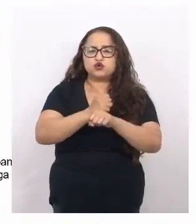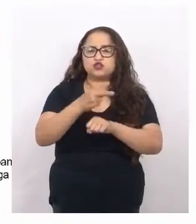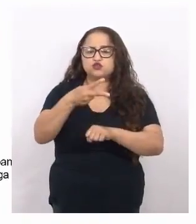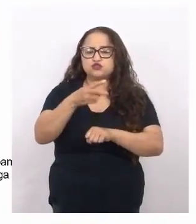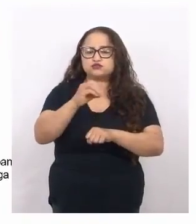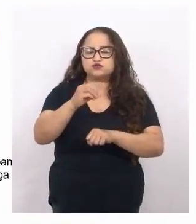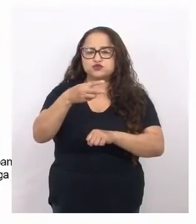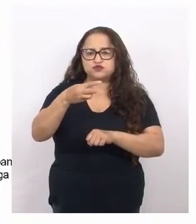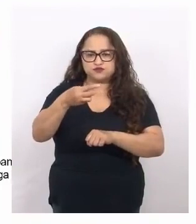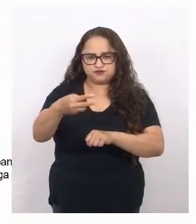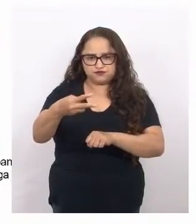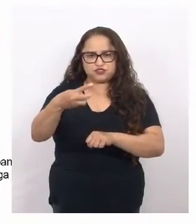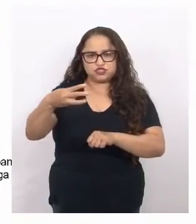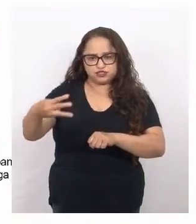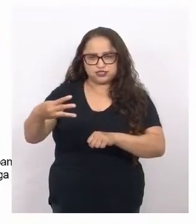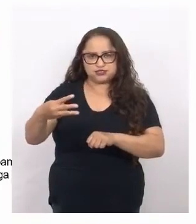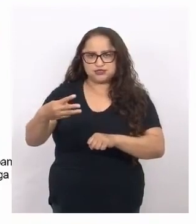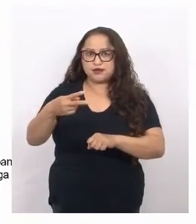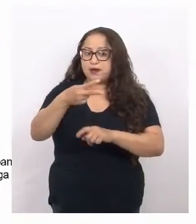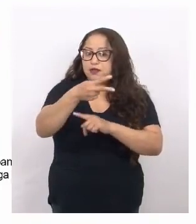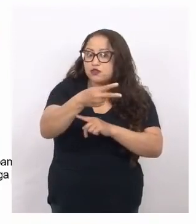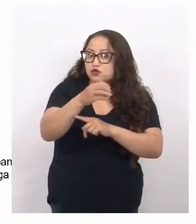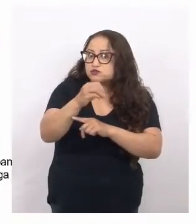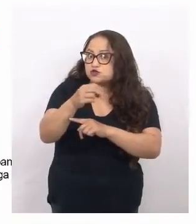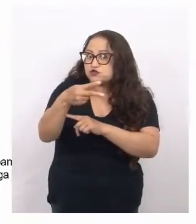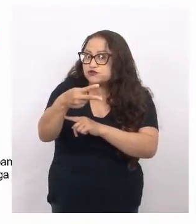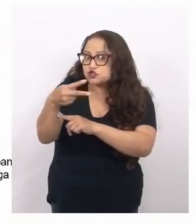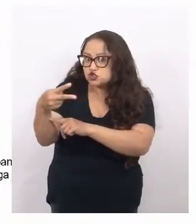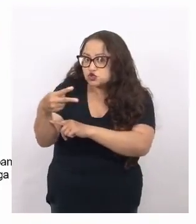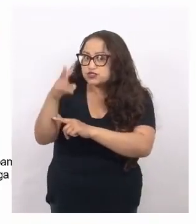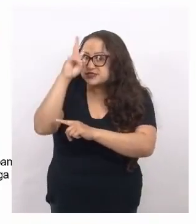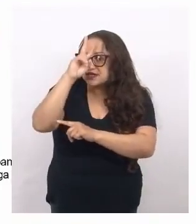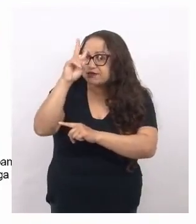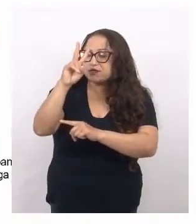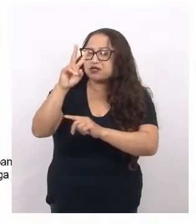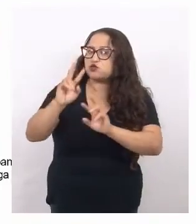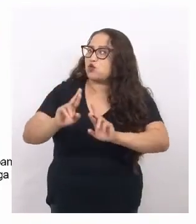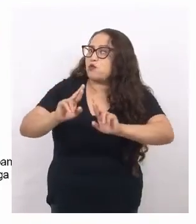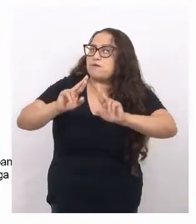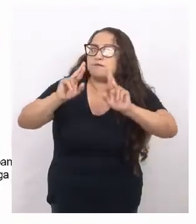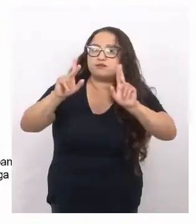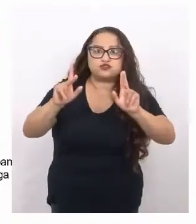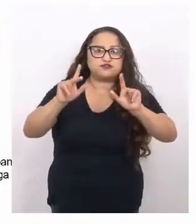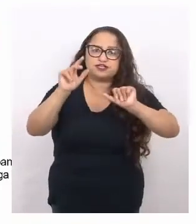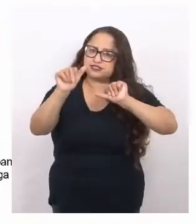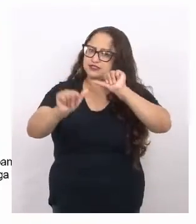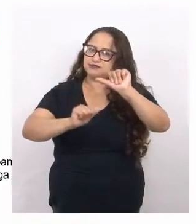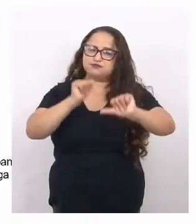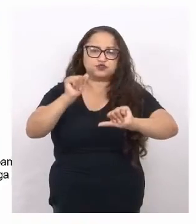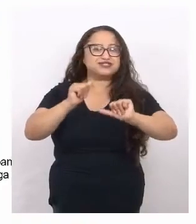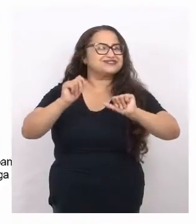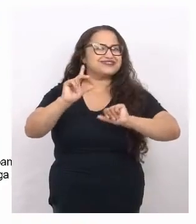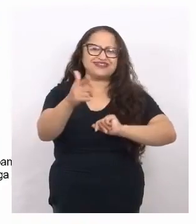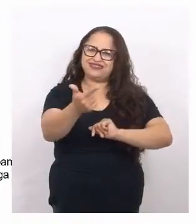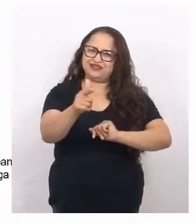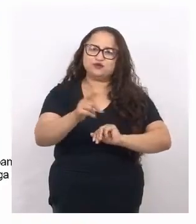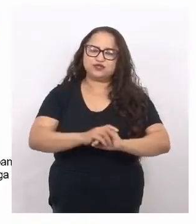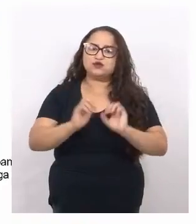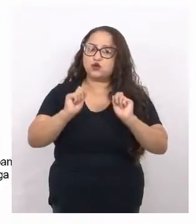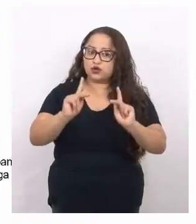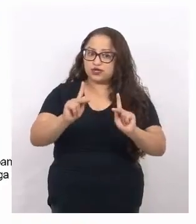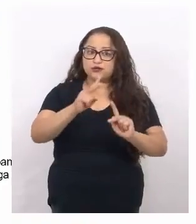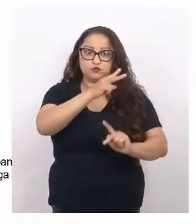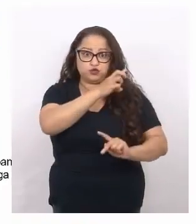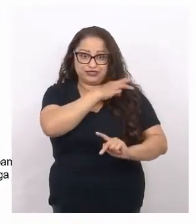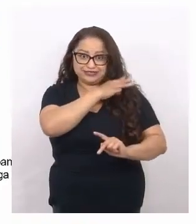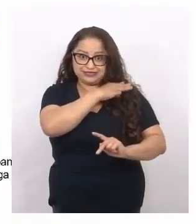mas para 2022, lembrando, hein? Terceira série não tem nada de mudança. A segunda característica que eu queria